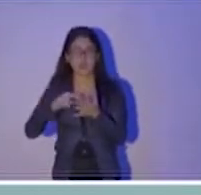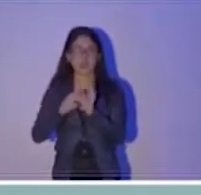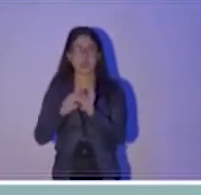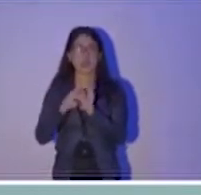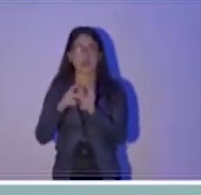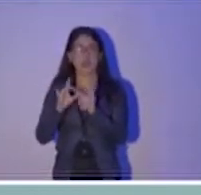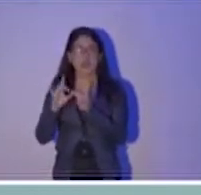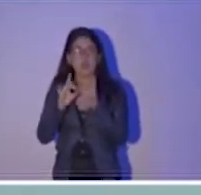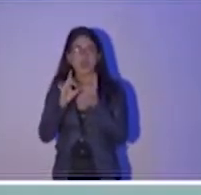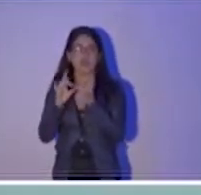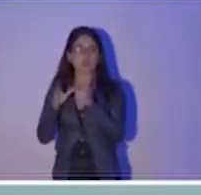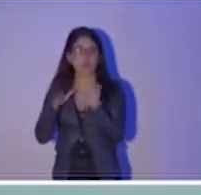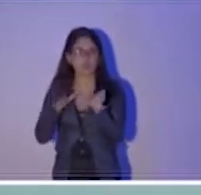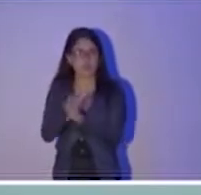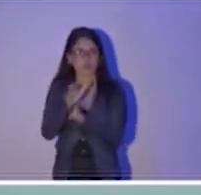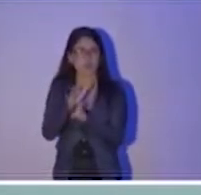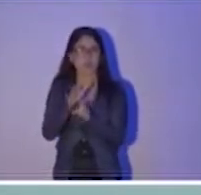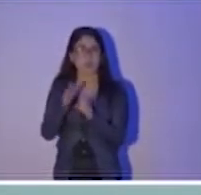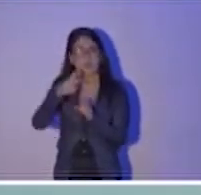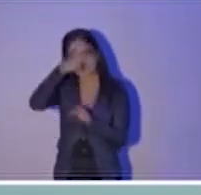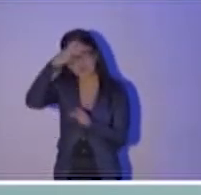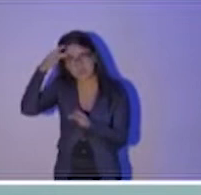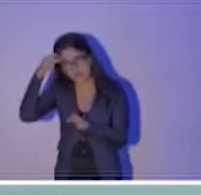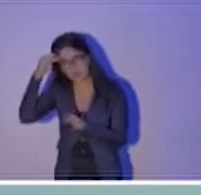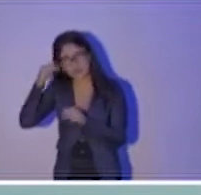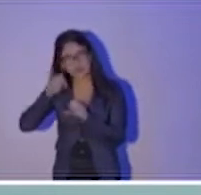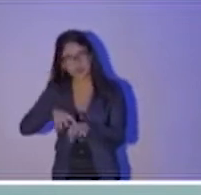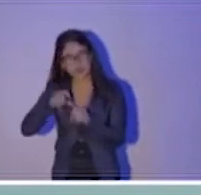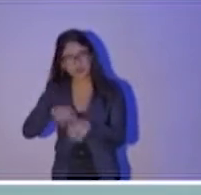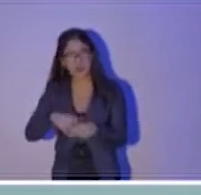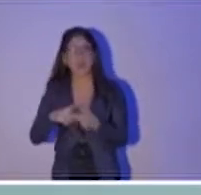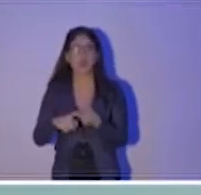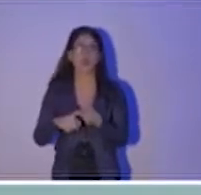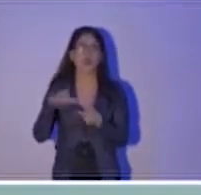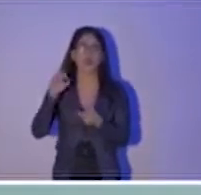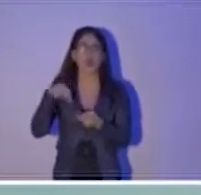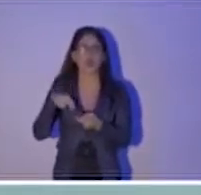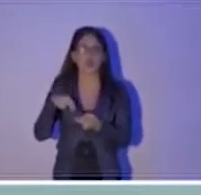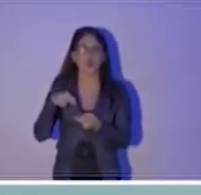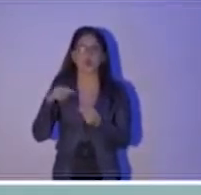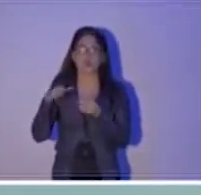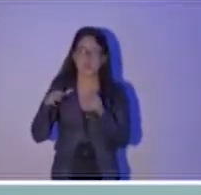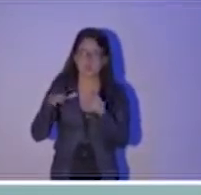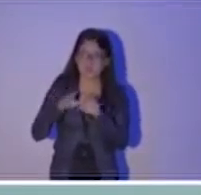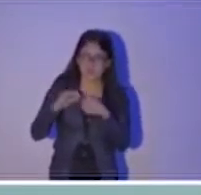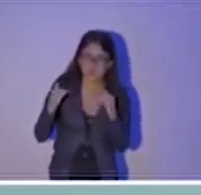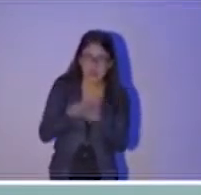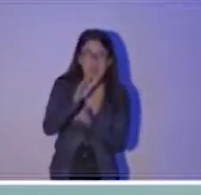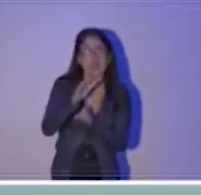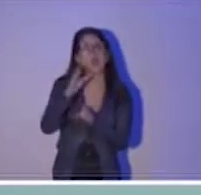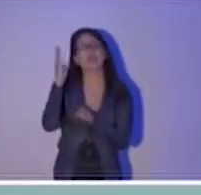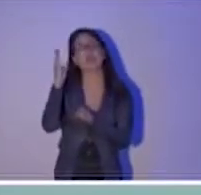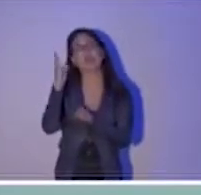dos Conselhos Municipais de Educação, o Fórum, desculpe, dos Conselhos Estaduais, o Conselho Nacional de Educação. Era um